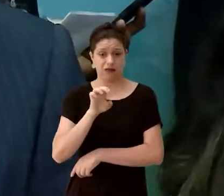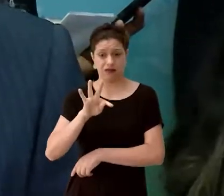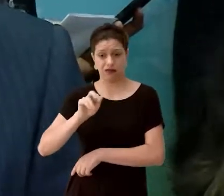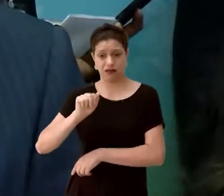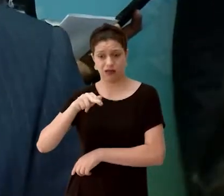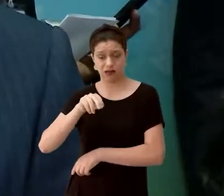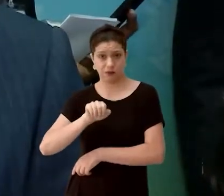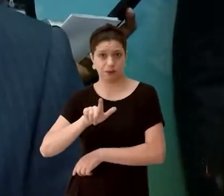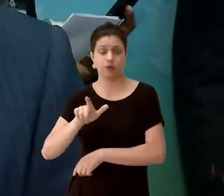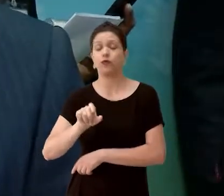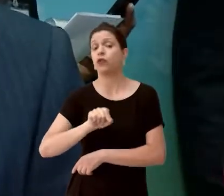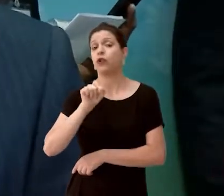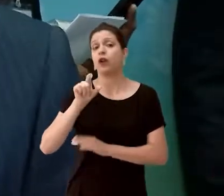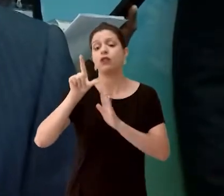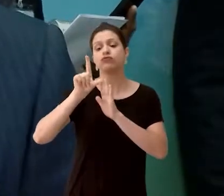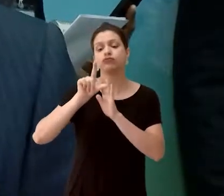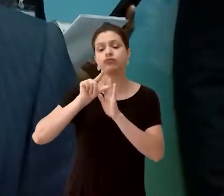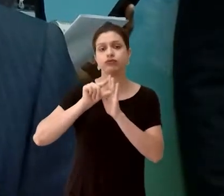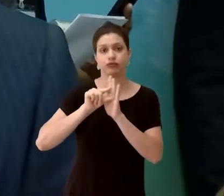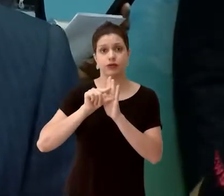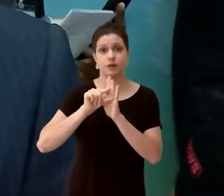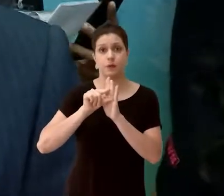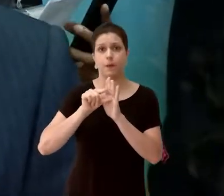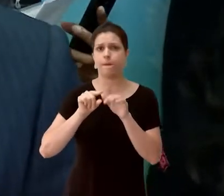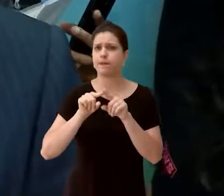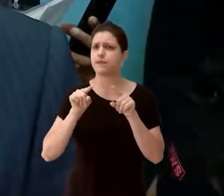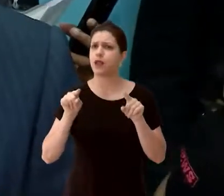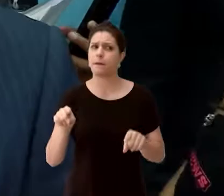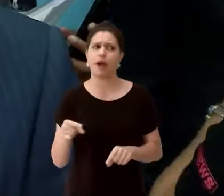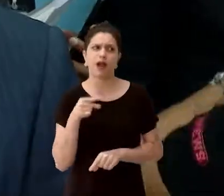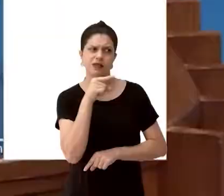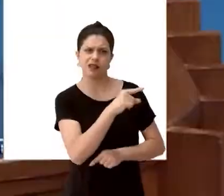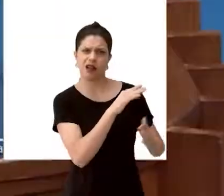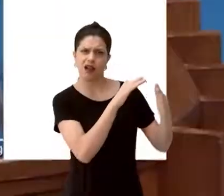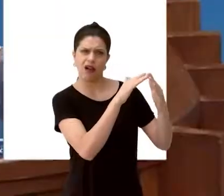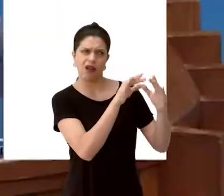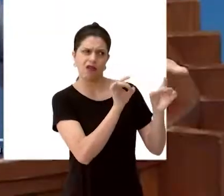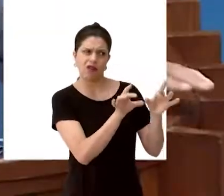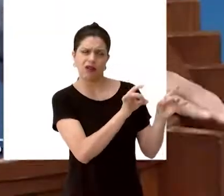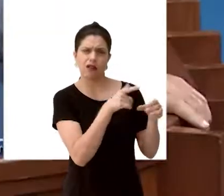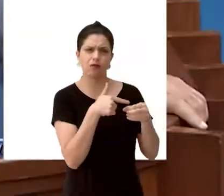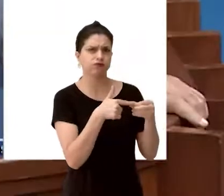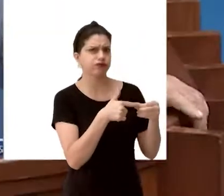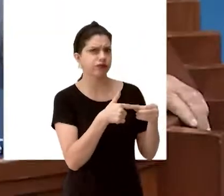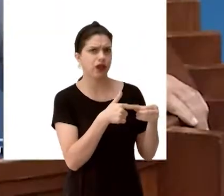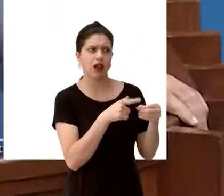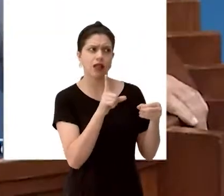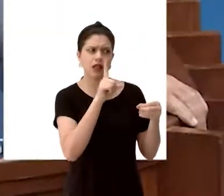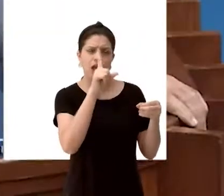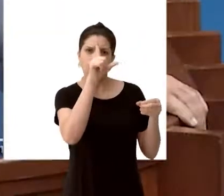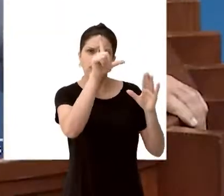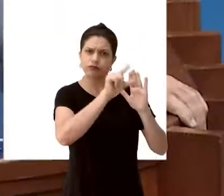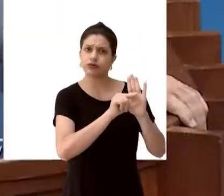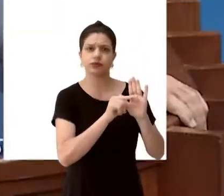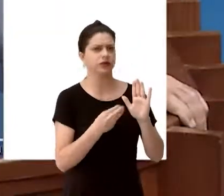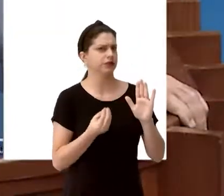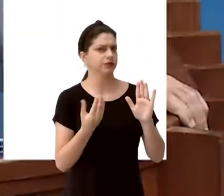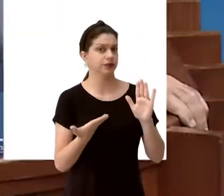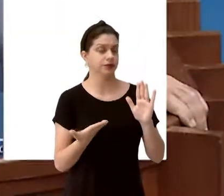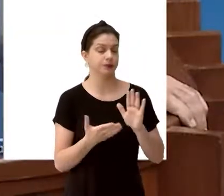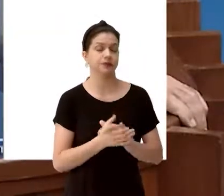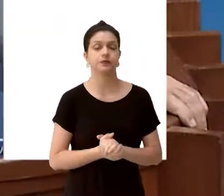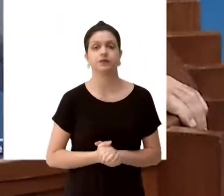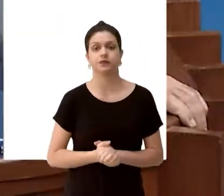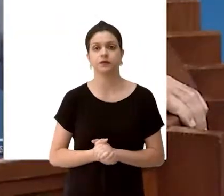que nós verificamos? Não reduziu na bomba para o consumidor. Rapidez no licenciamento de produtores rurais